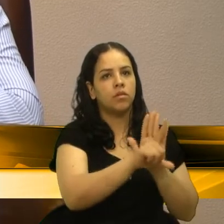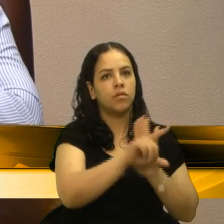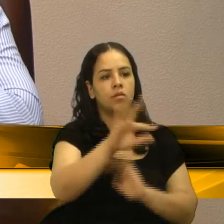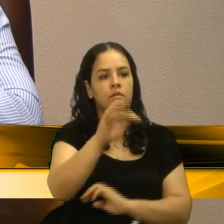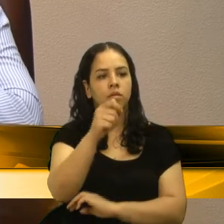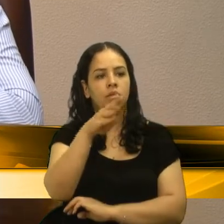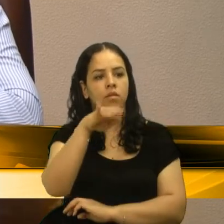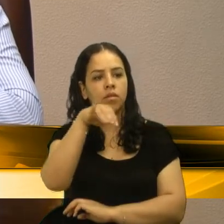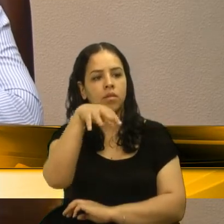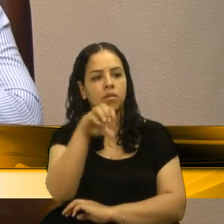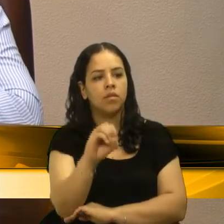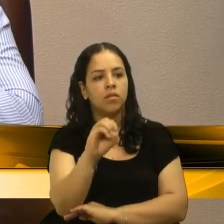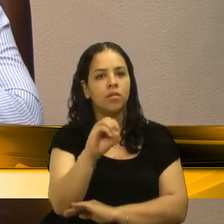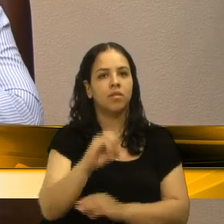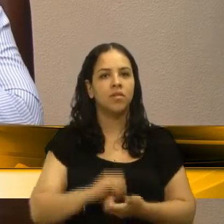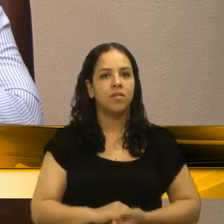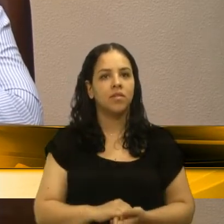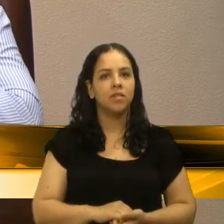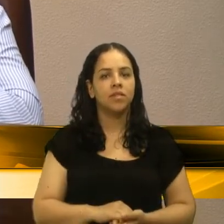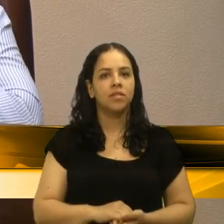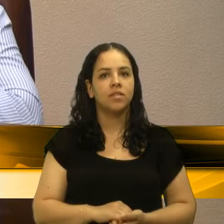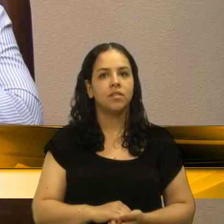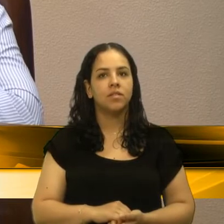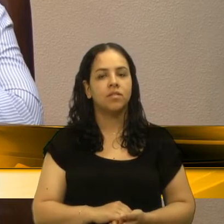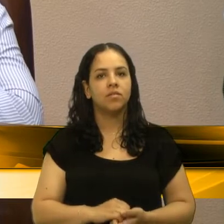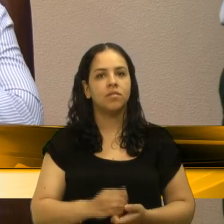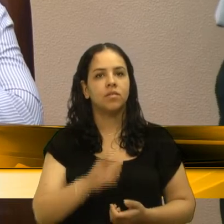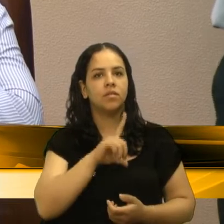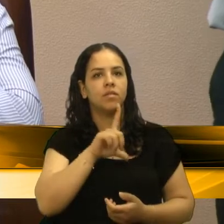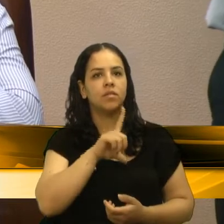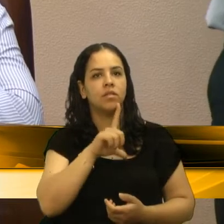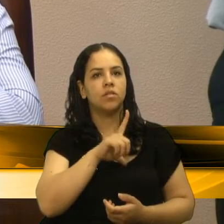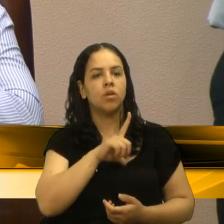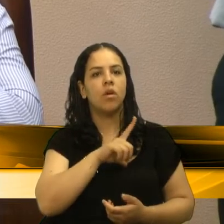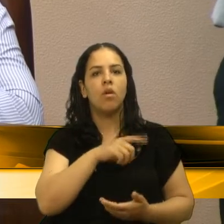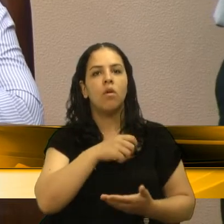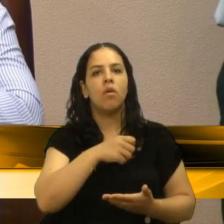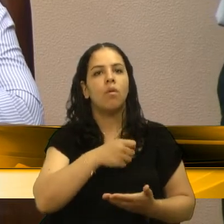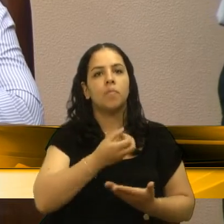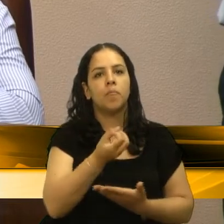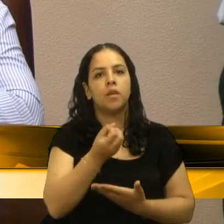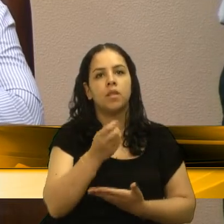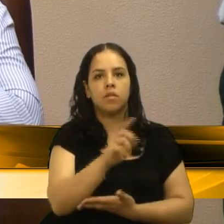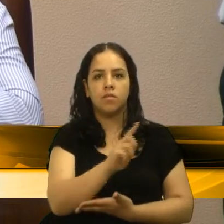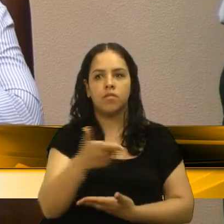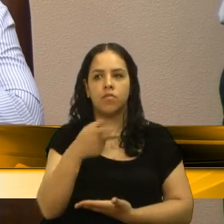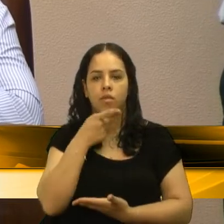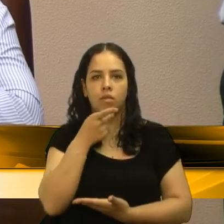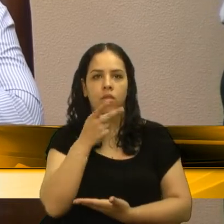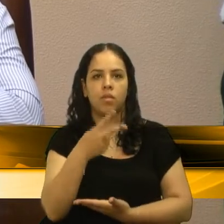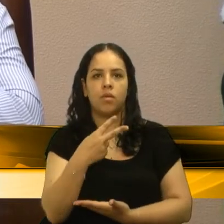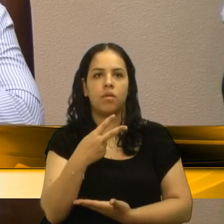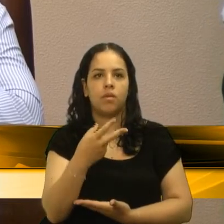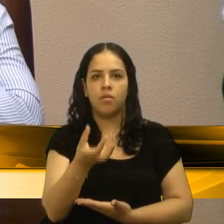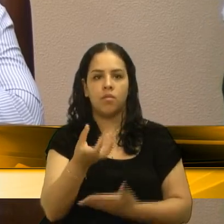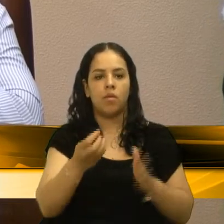ele recebeu a minuta da lei, temos um e-mail de confirmação e não se opôs à publicação. Doutora